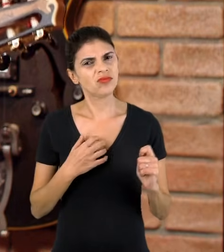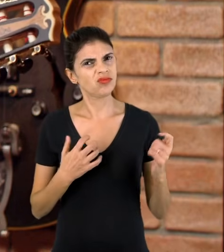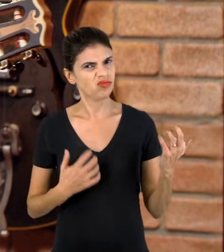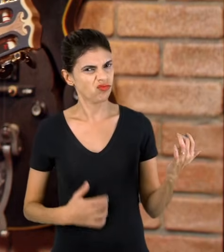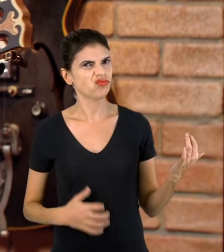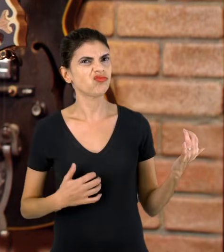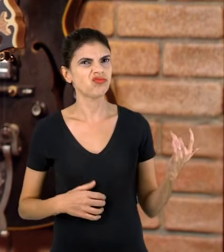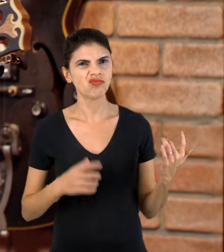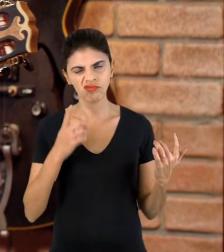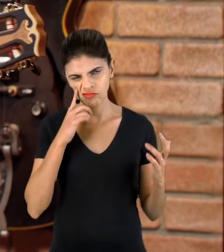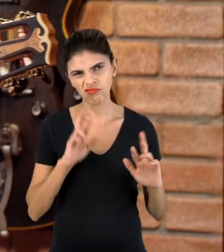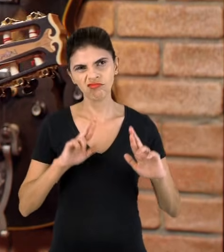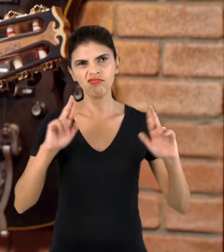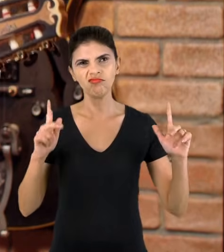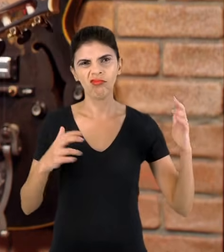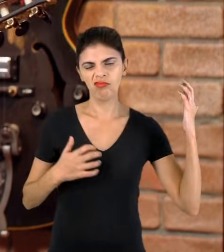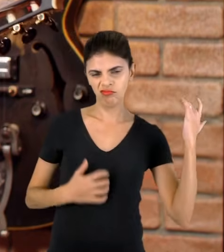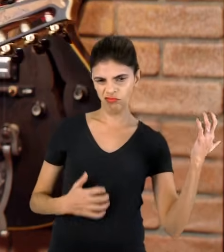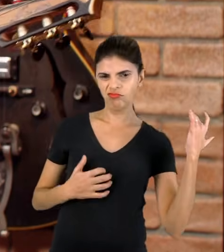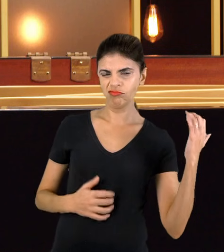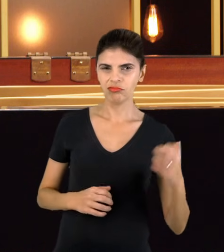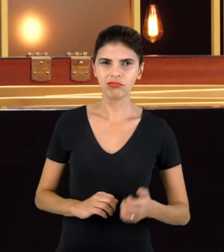tocar de guitarra, só de... Só pra... Tá.